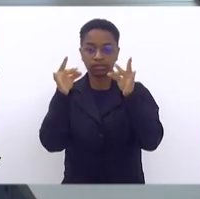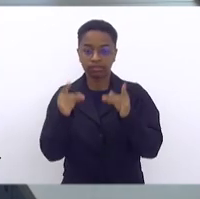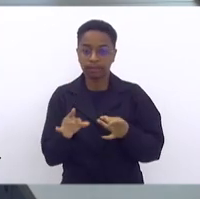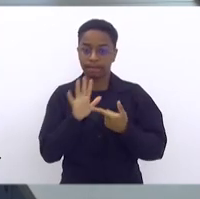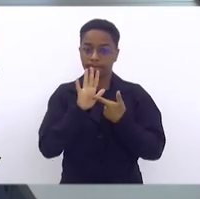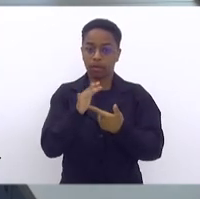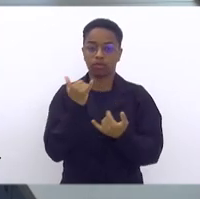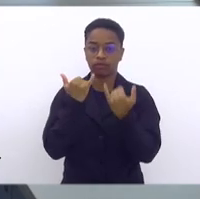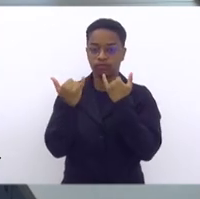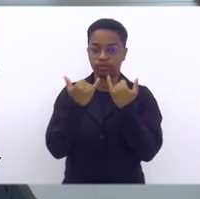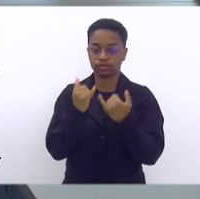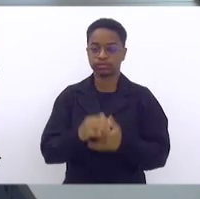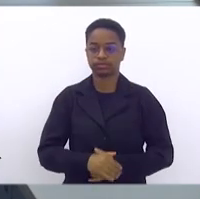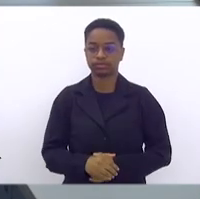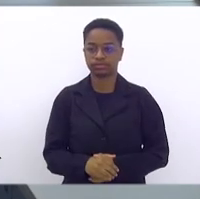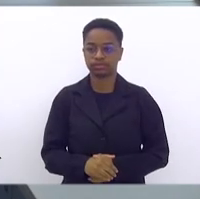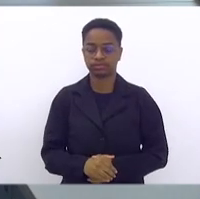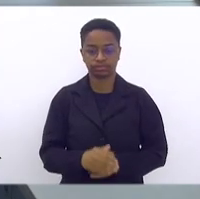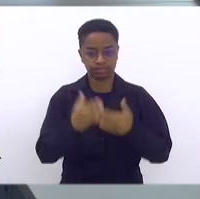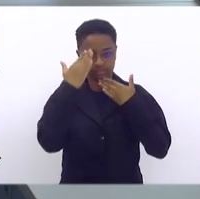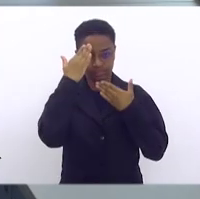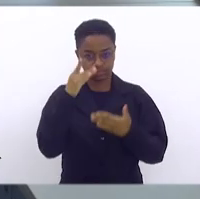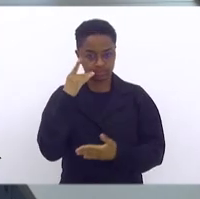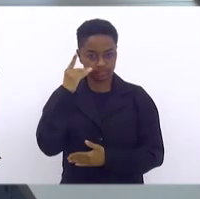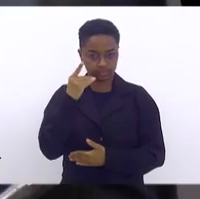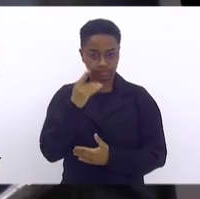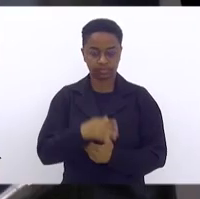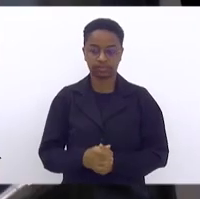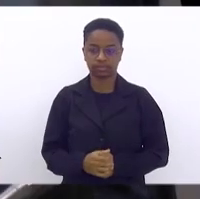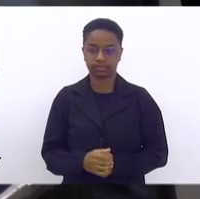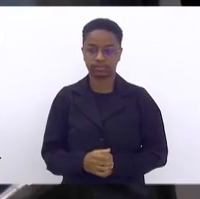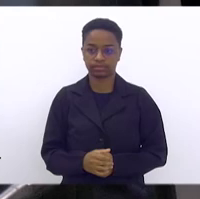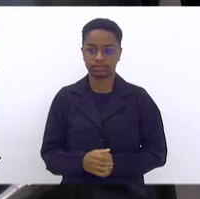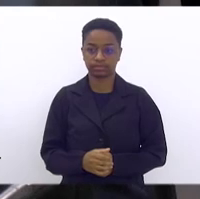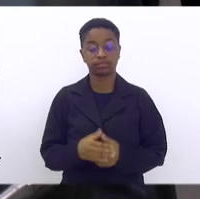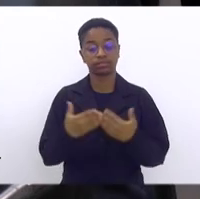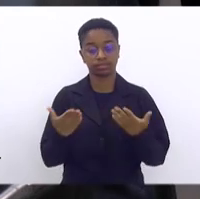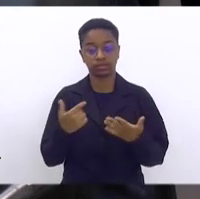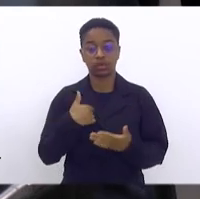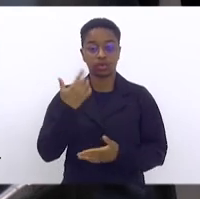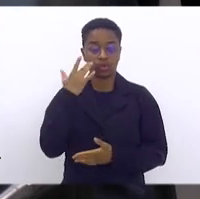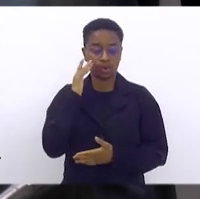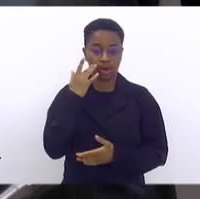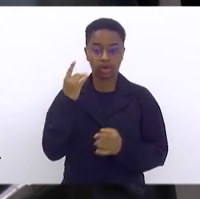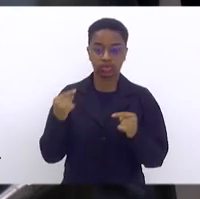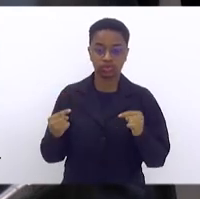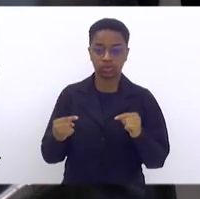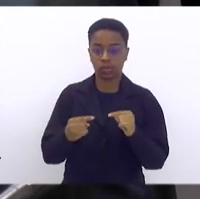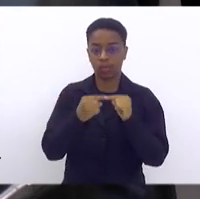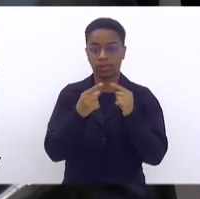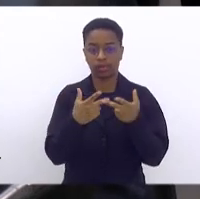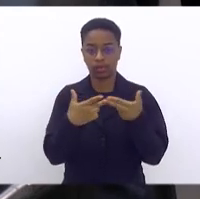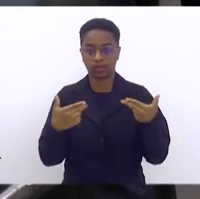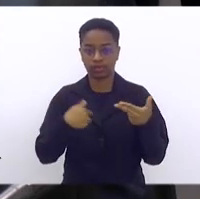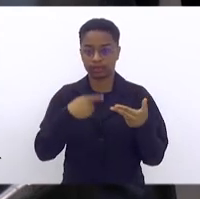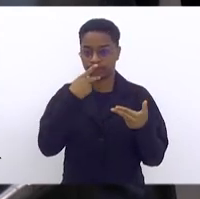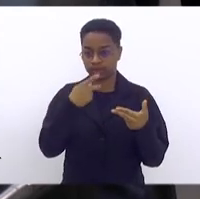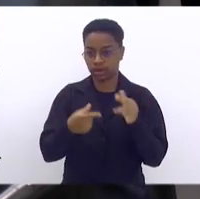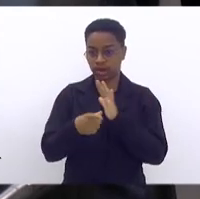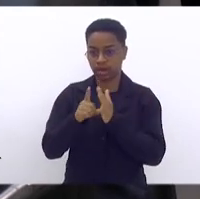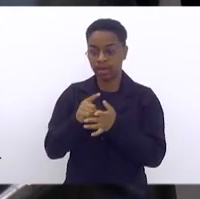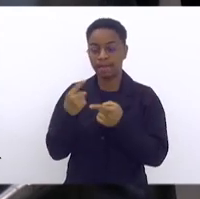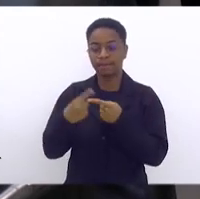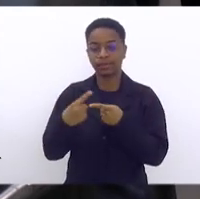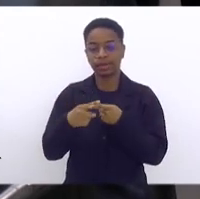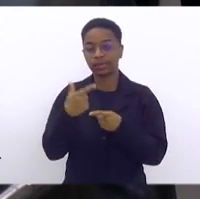fortes para a gente. Obrigada, deputada. É bom, eu acho que isso corrobora um pouco do que eu estava falando antes, no sentido de que acaba